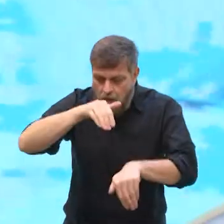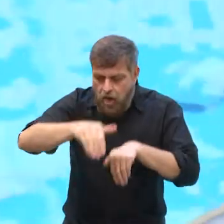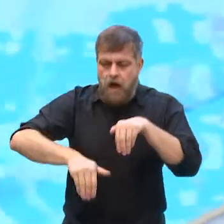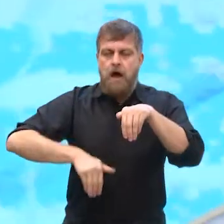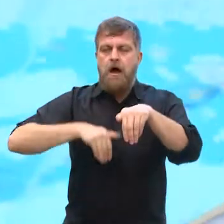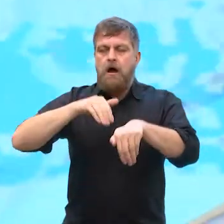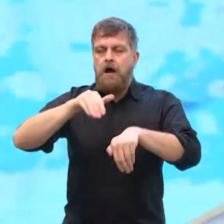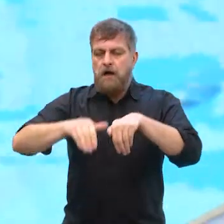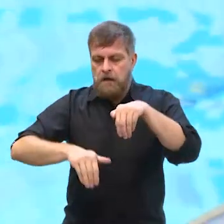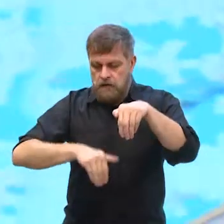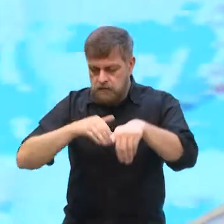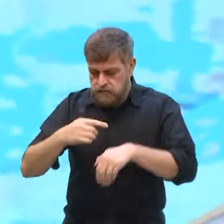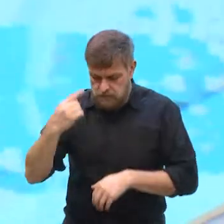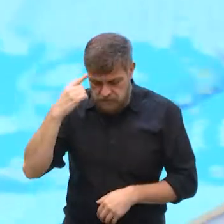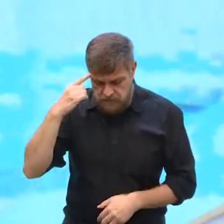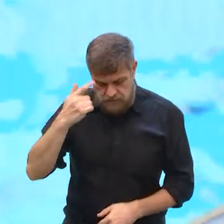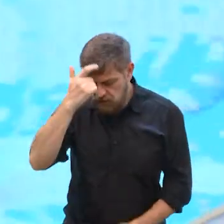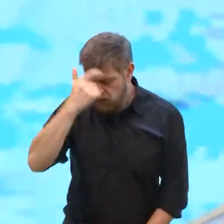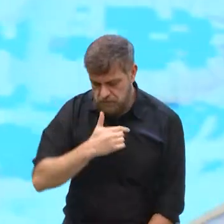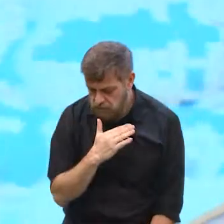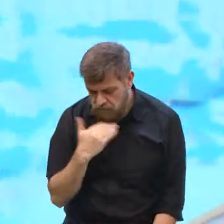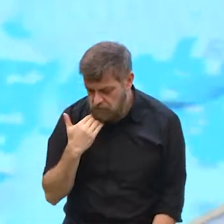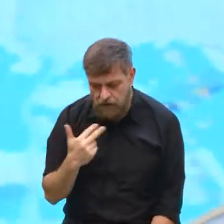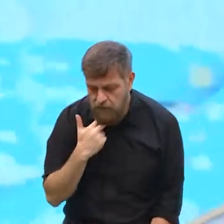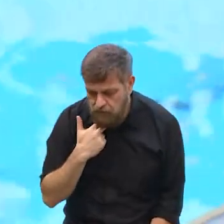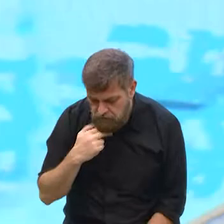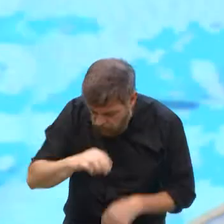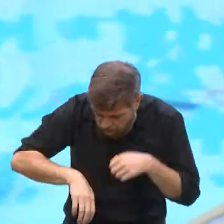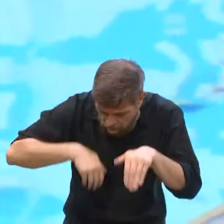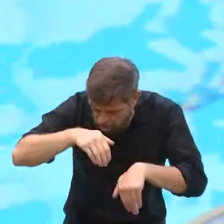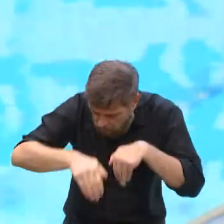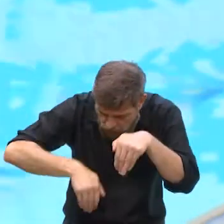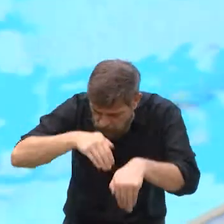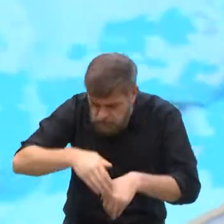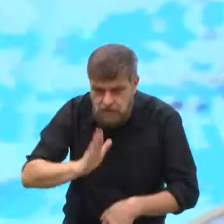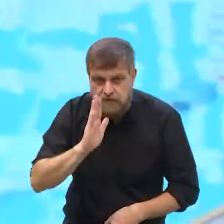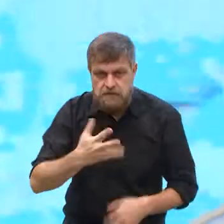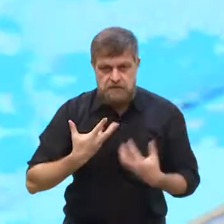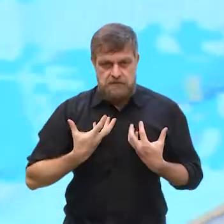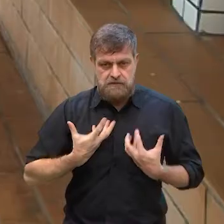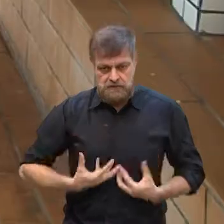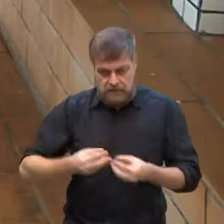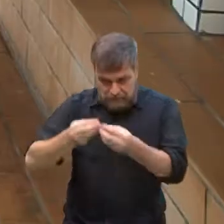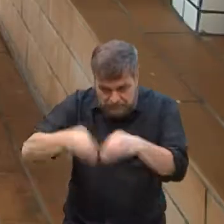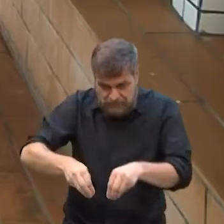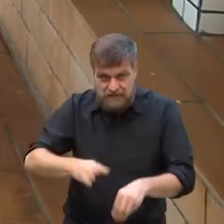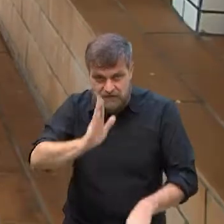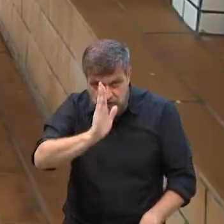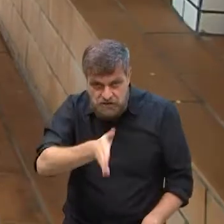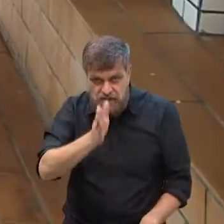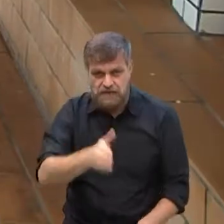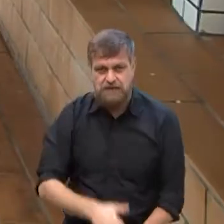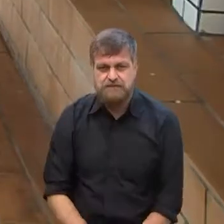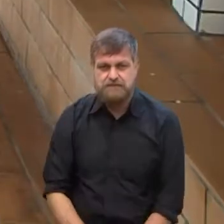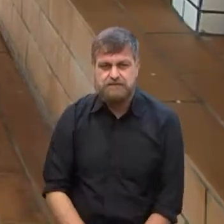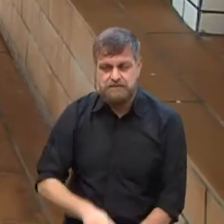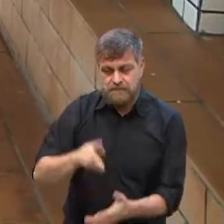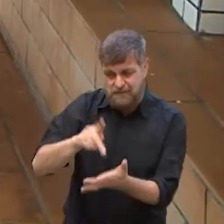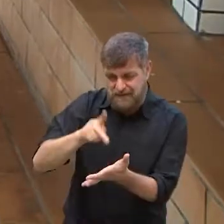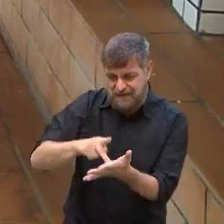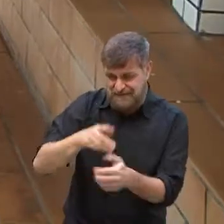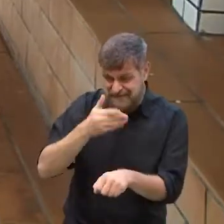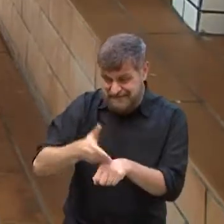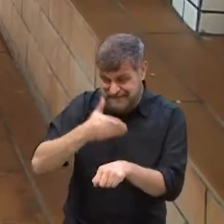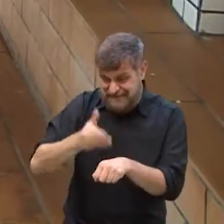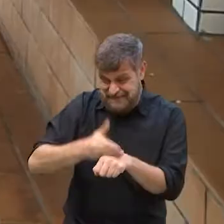prova? Você estava nadando e fala, rapaz, acho que eu não vou conseguir chegar. Já bateu um cansaço em competição? Na verdade, a gente treina para